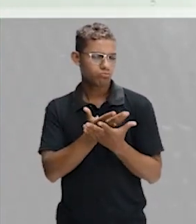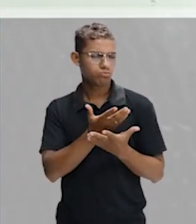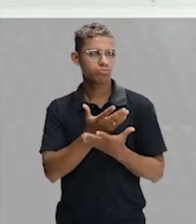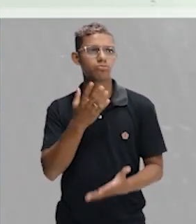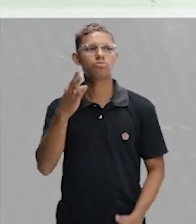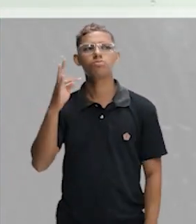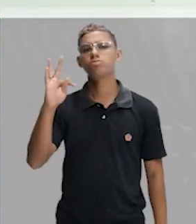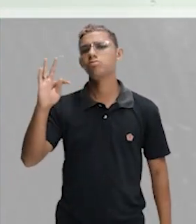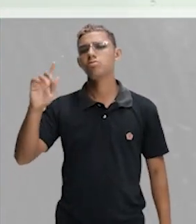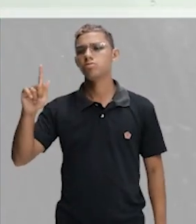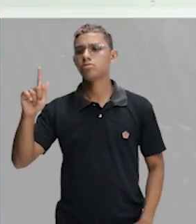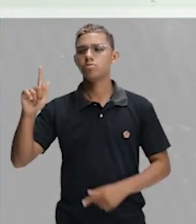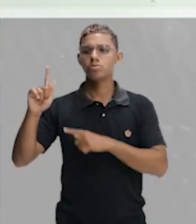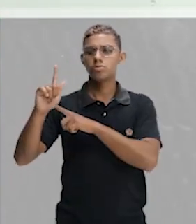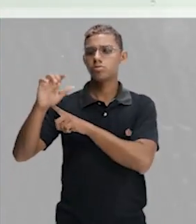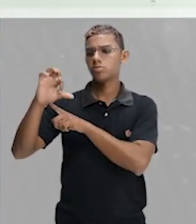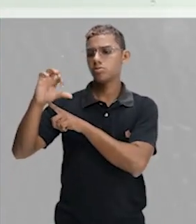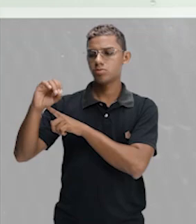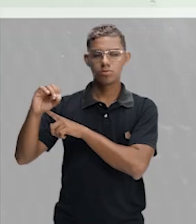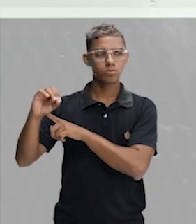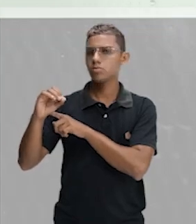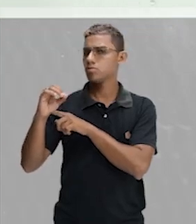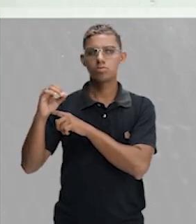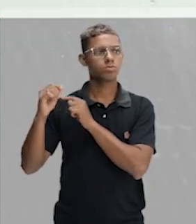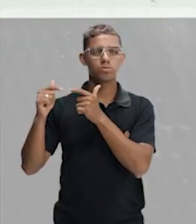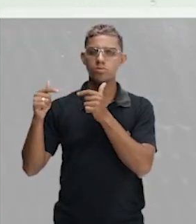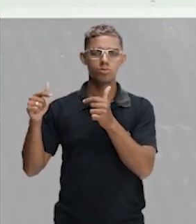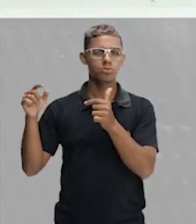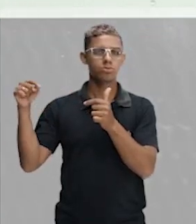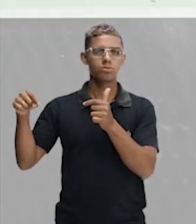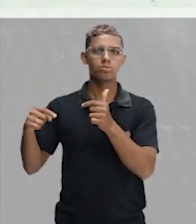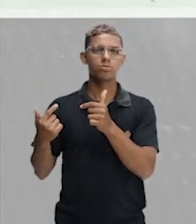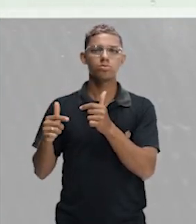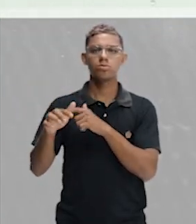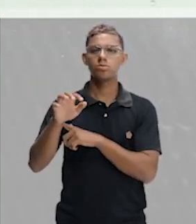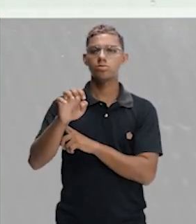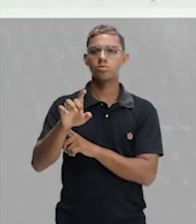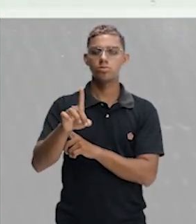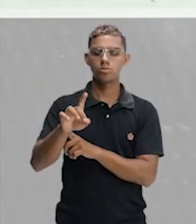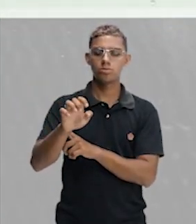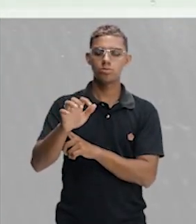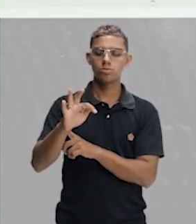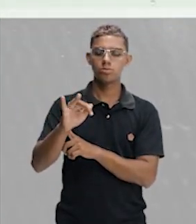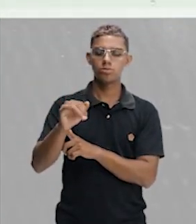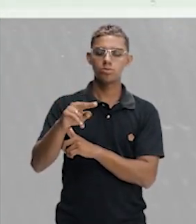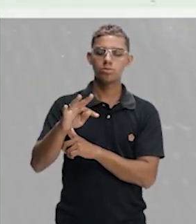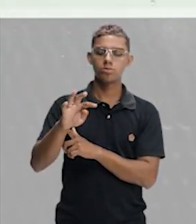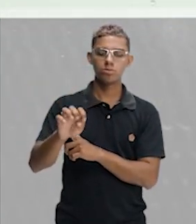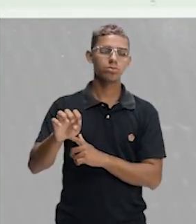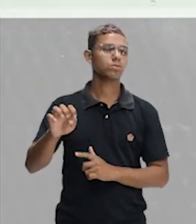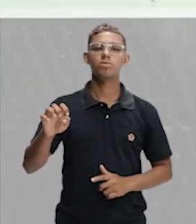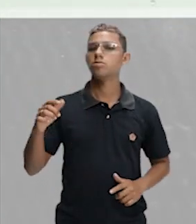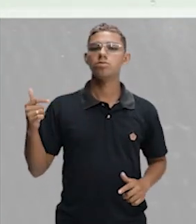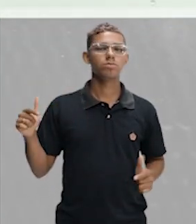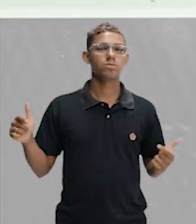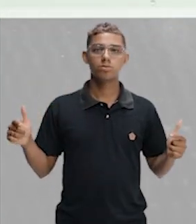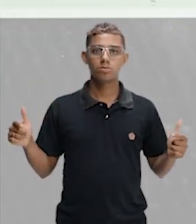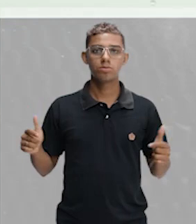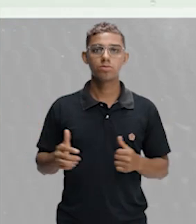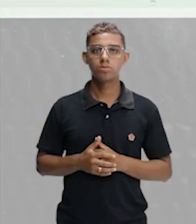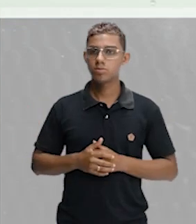existe ela se define ela não se define tá tangente de 90 graus não se define